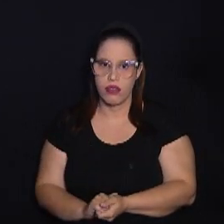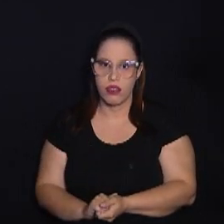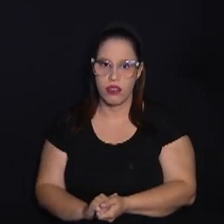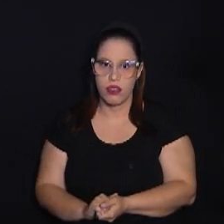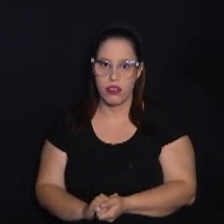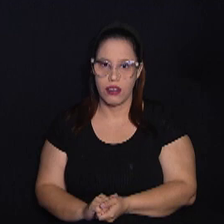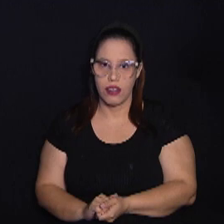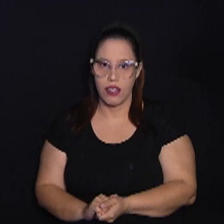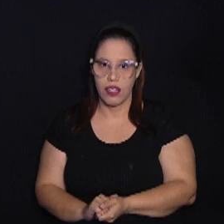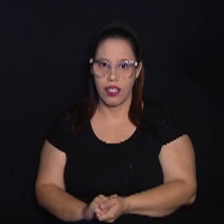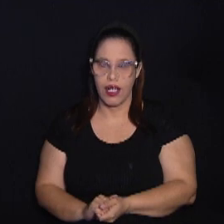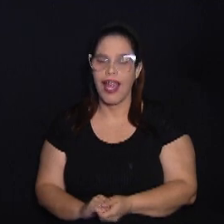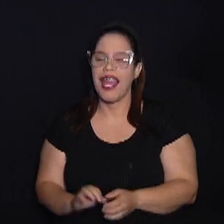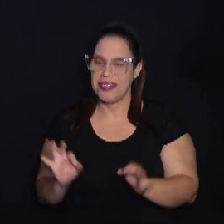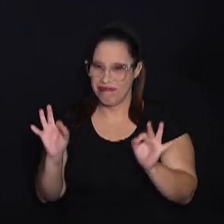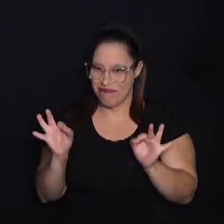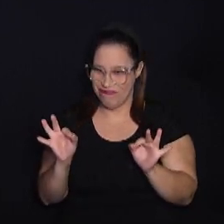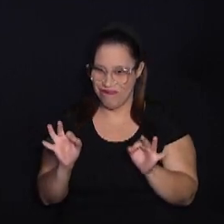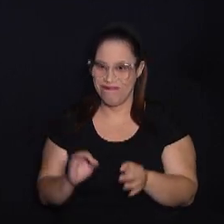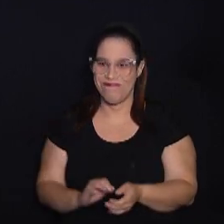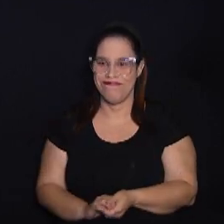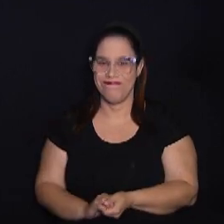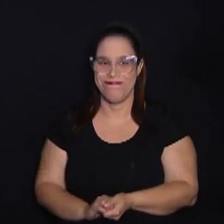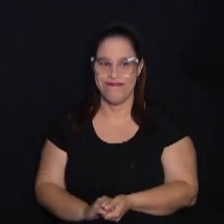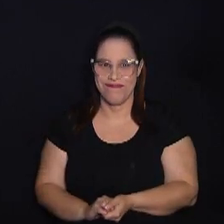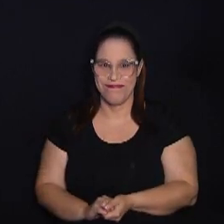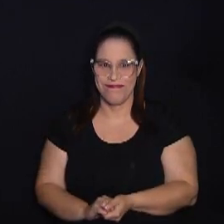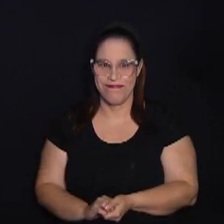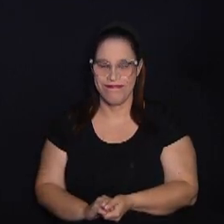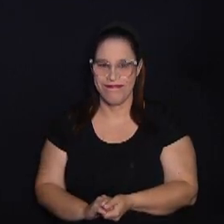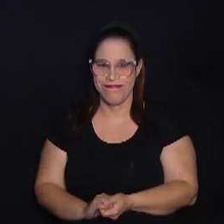Vão acostumando, é isso mesmo.